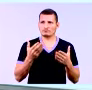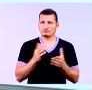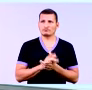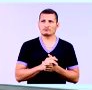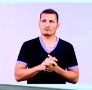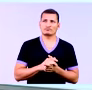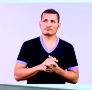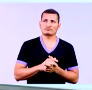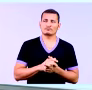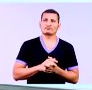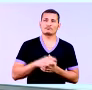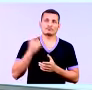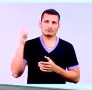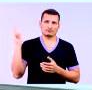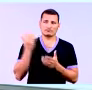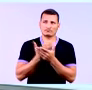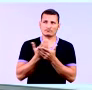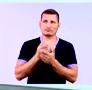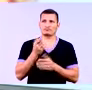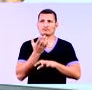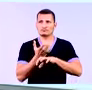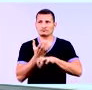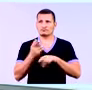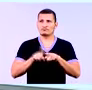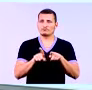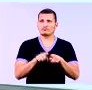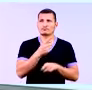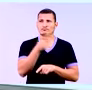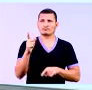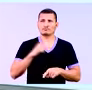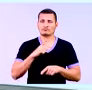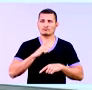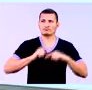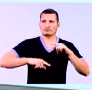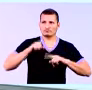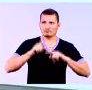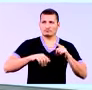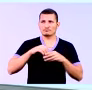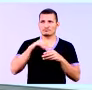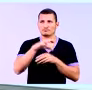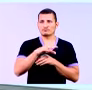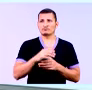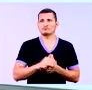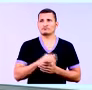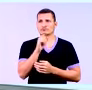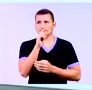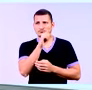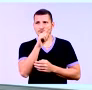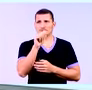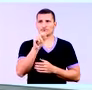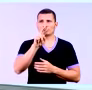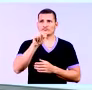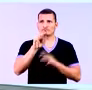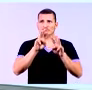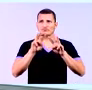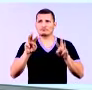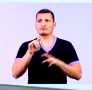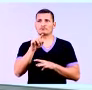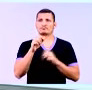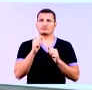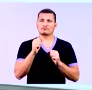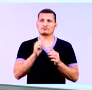aulas dessa disciplina também, vocês têm esse conteúdo no material à sua disposição no ambiente virtual. Então, é